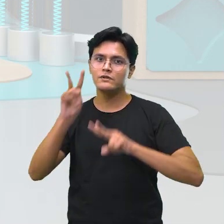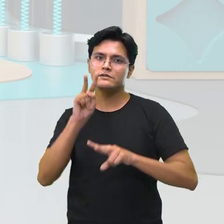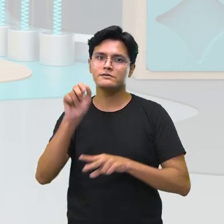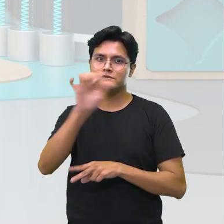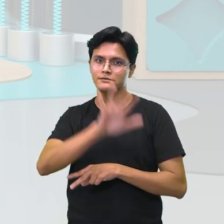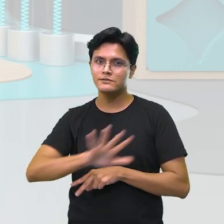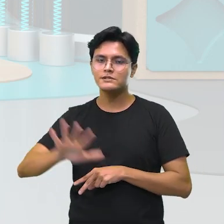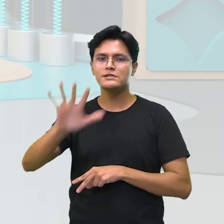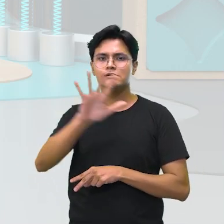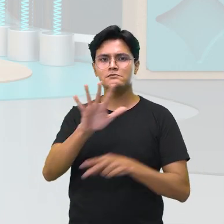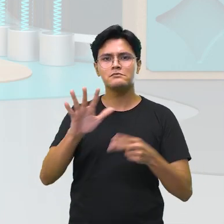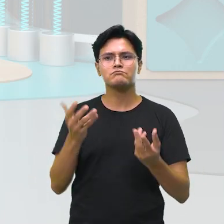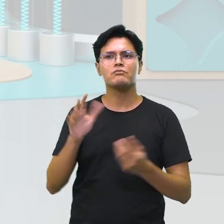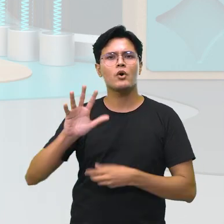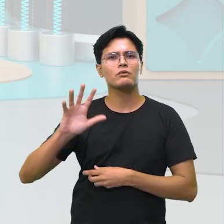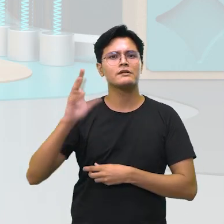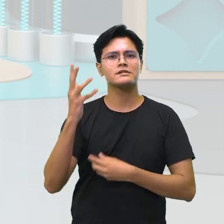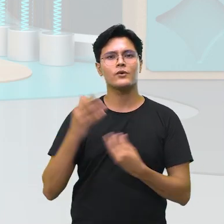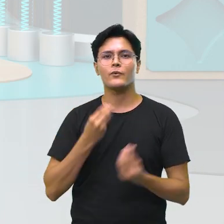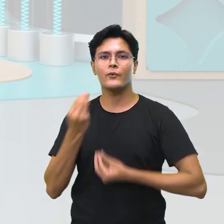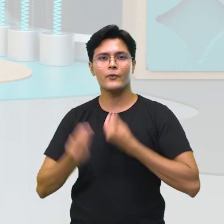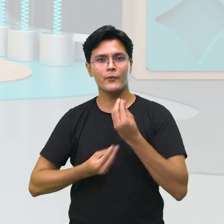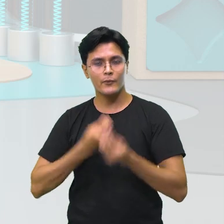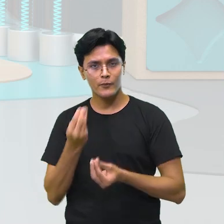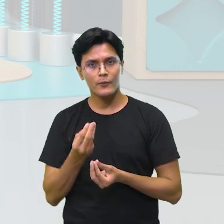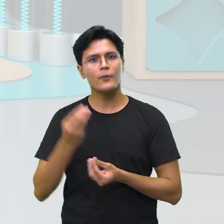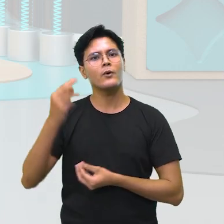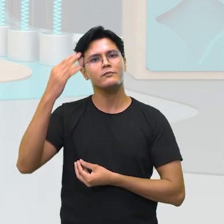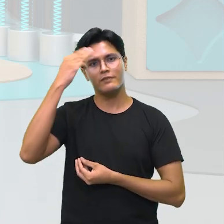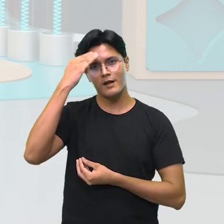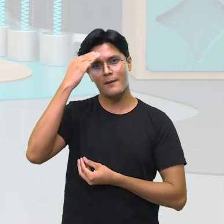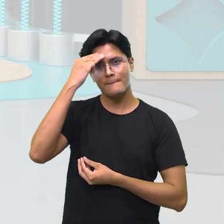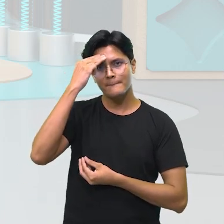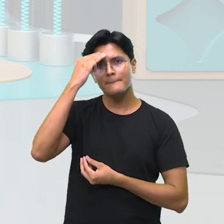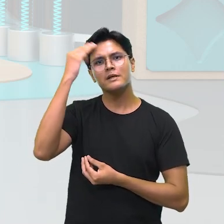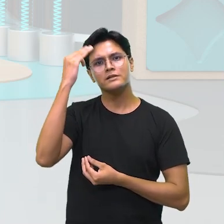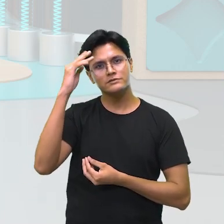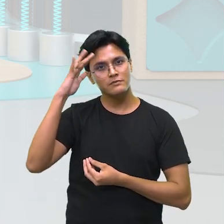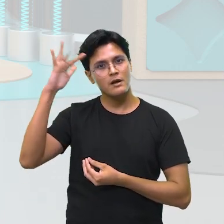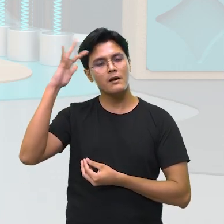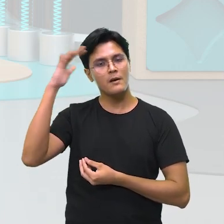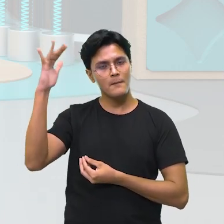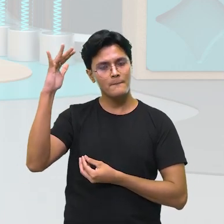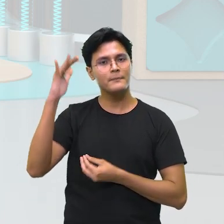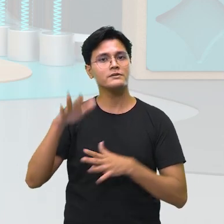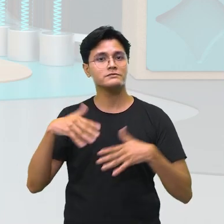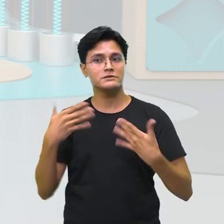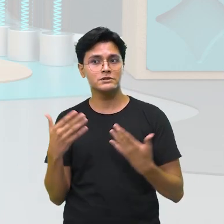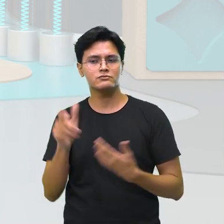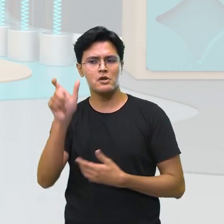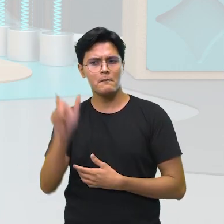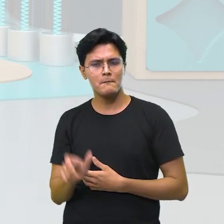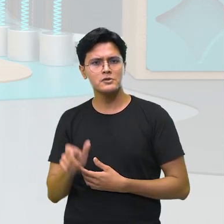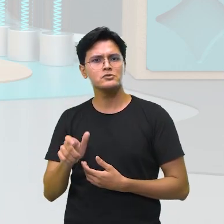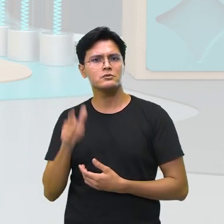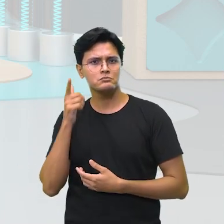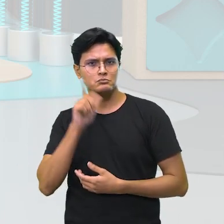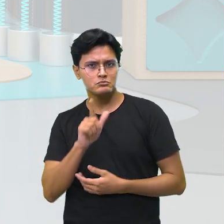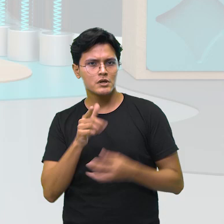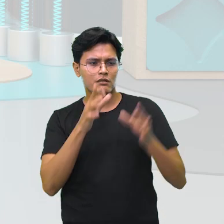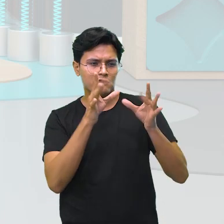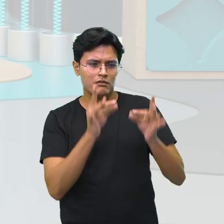como aconteceu, a gente vai criando tudo aqui na nossa mente quando a pessoa consegue detalhar pra gente, né? Isso é muito